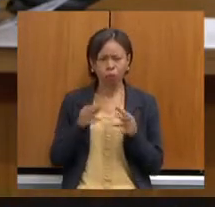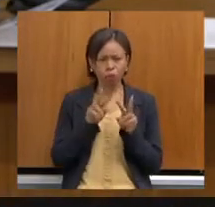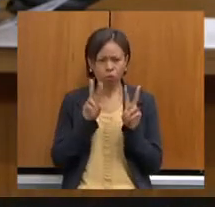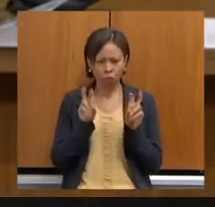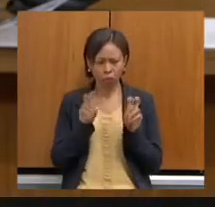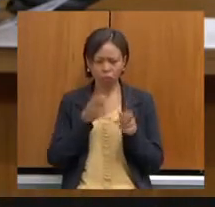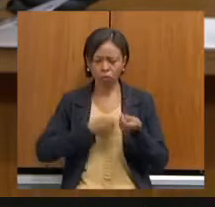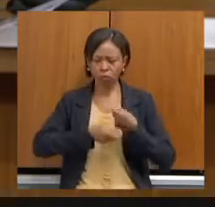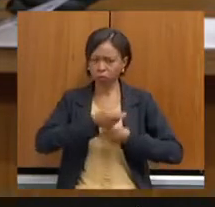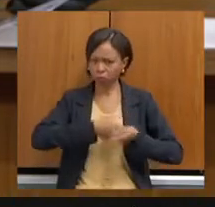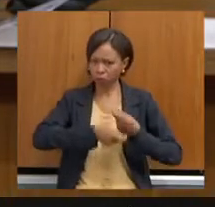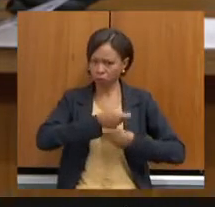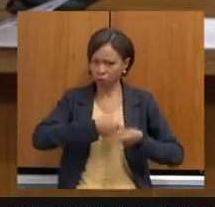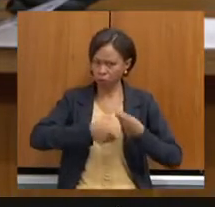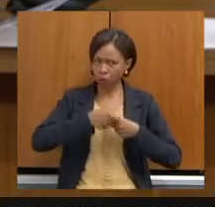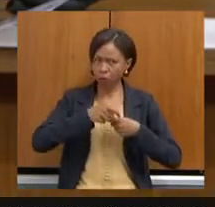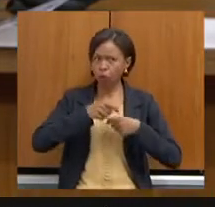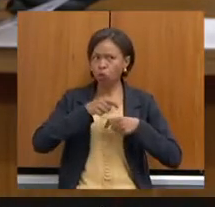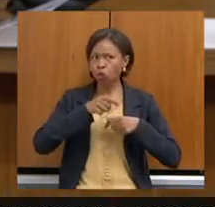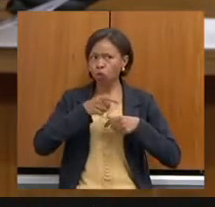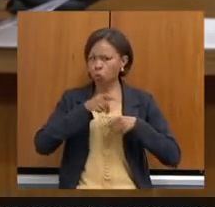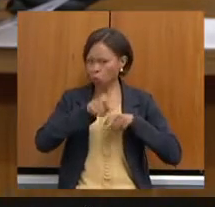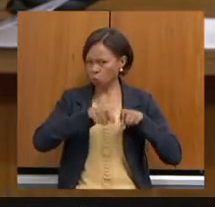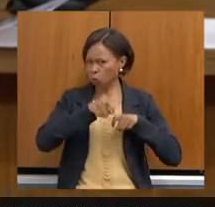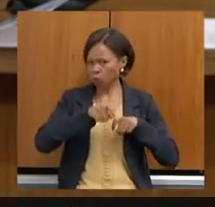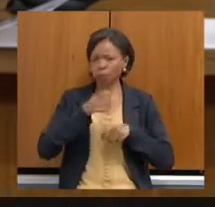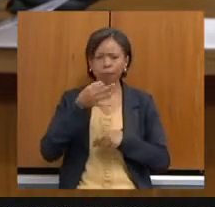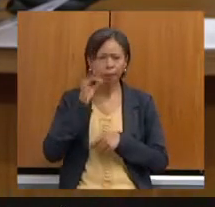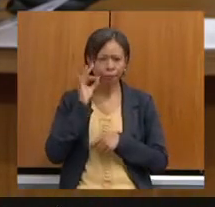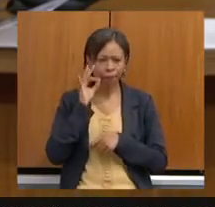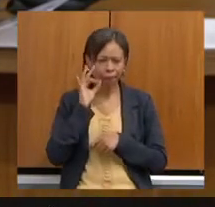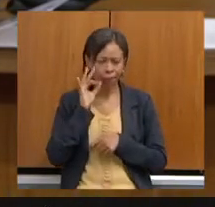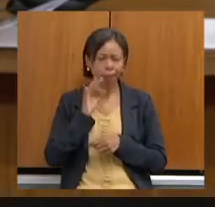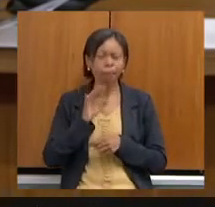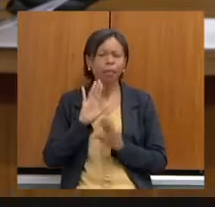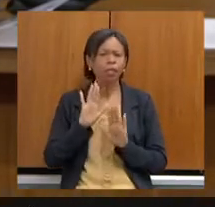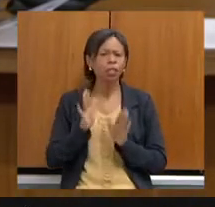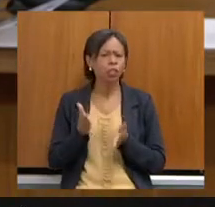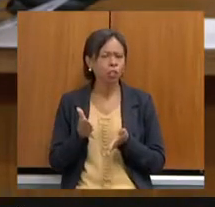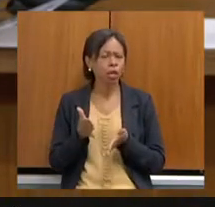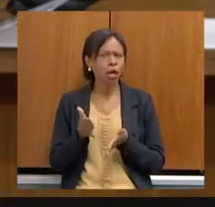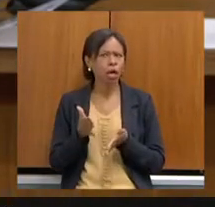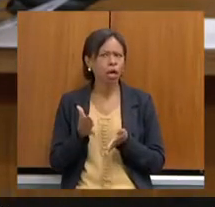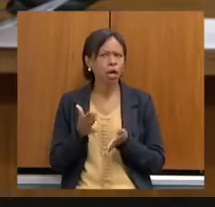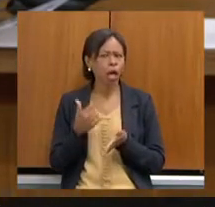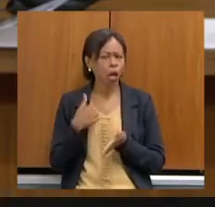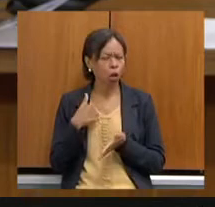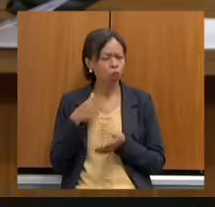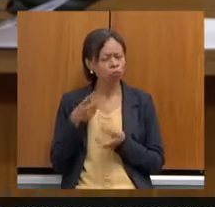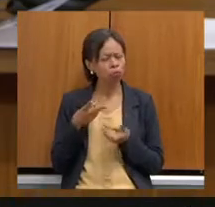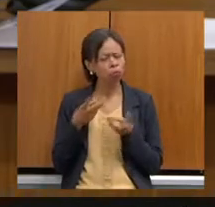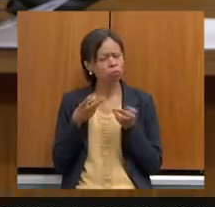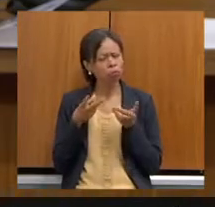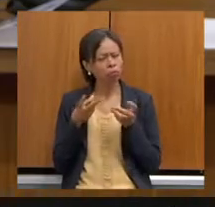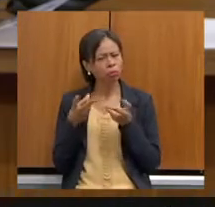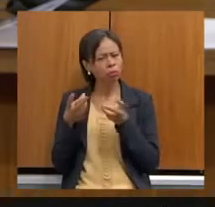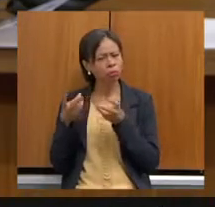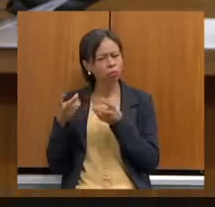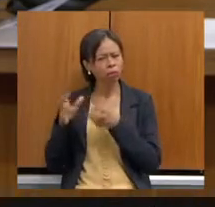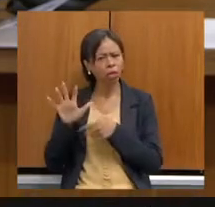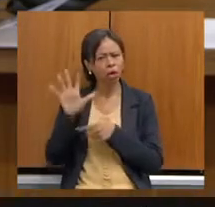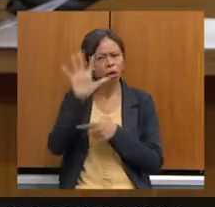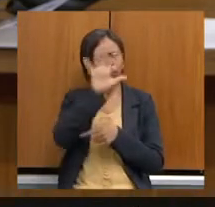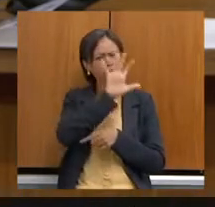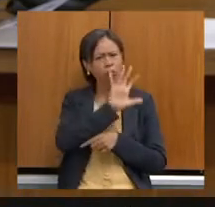comercialização dos produtores de café não conquiste obtém observar desde que eu cheguei no governo que tem algumas regiões que